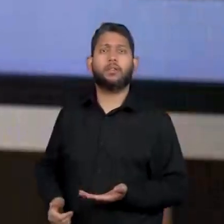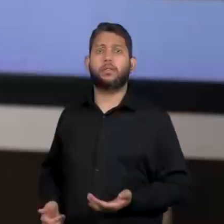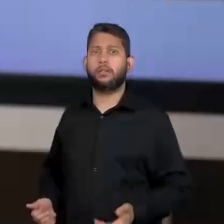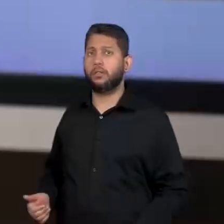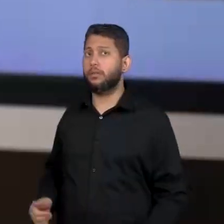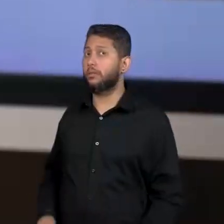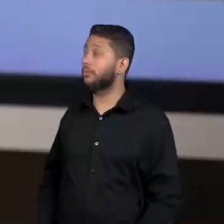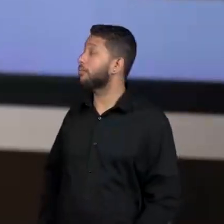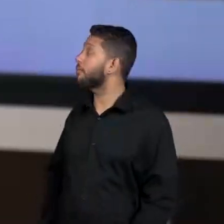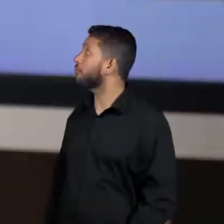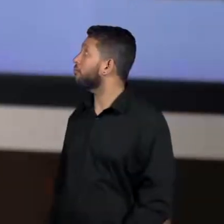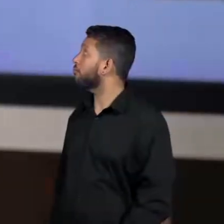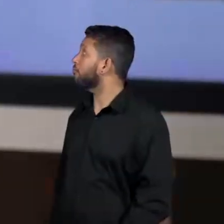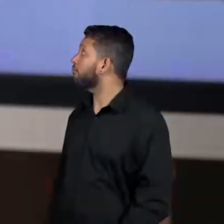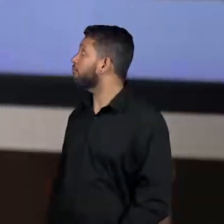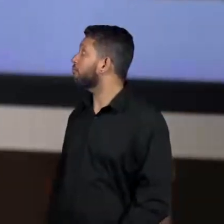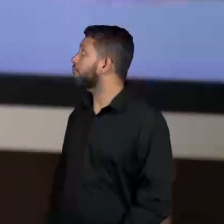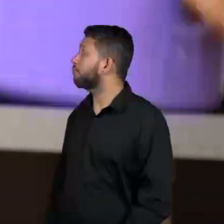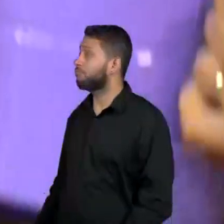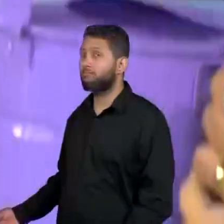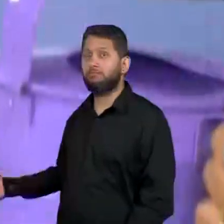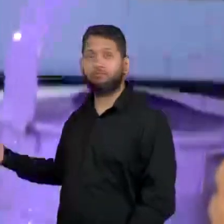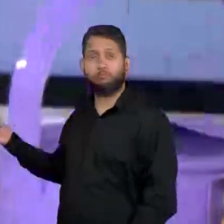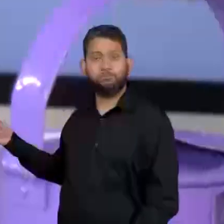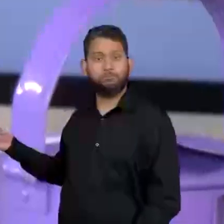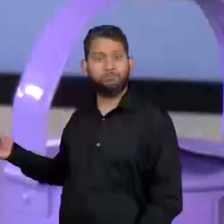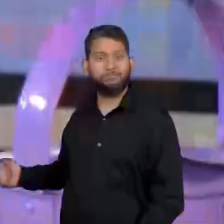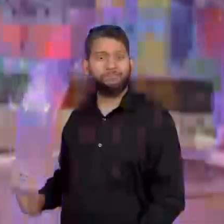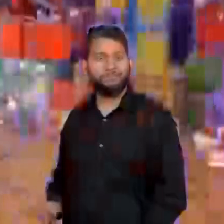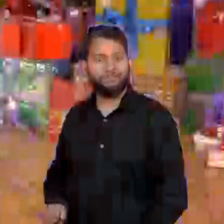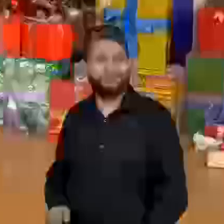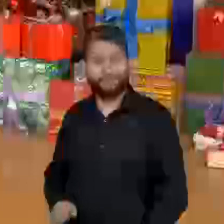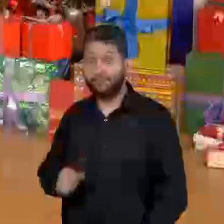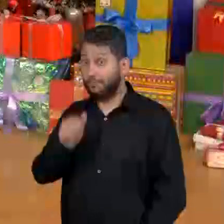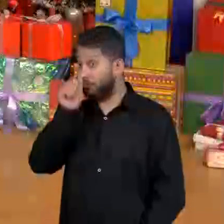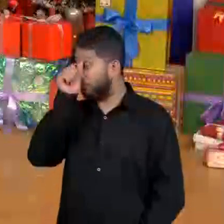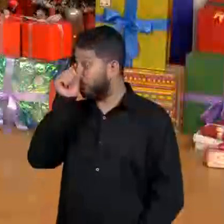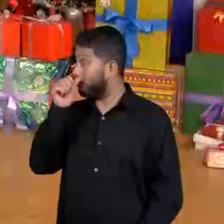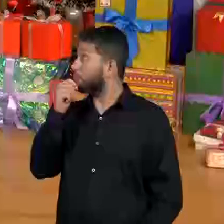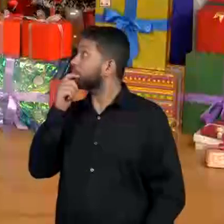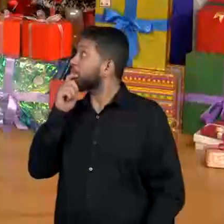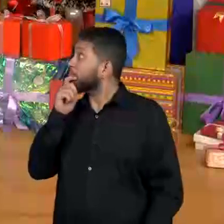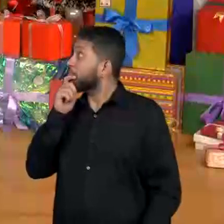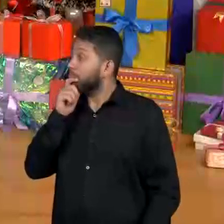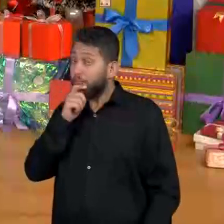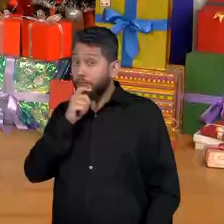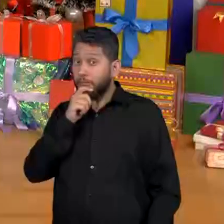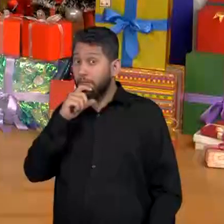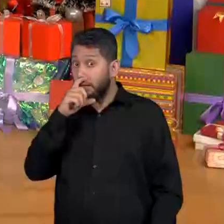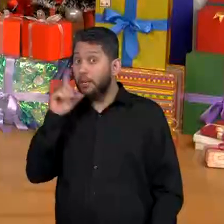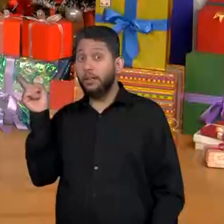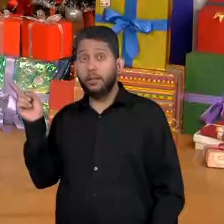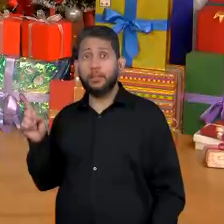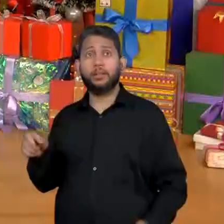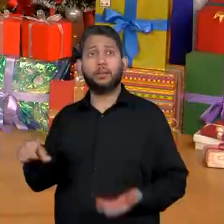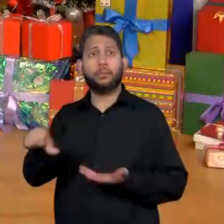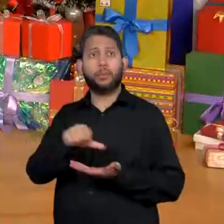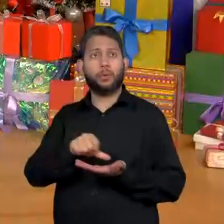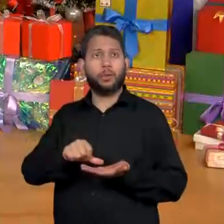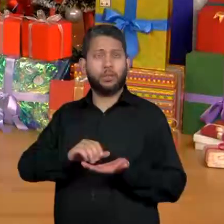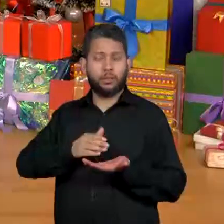pouquinho. Olha lá, o nosso regador está aí molhando bem a planta. E você vai molhando e olha, você